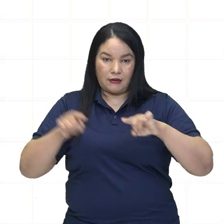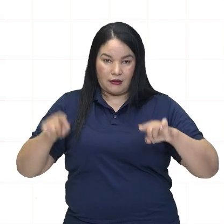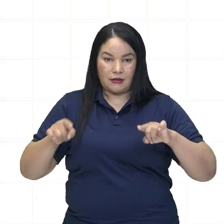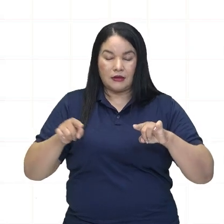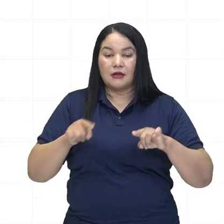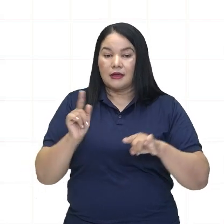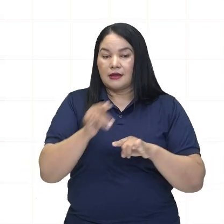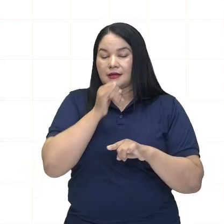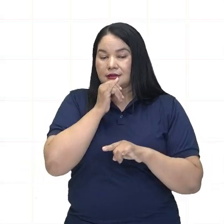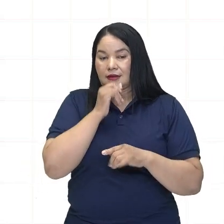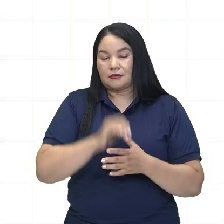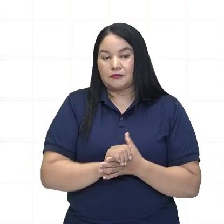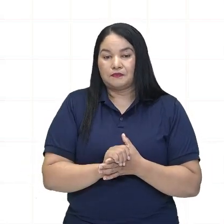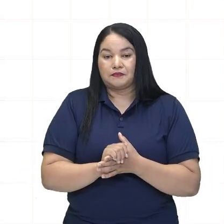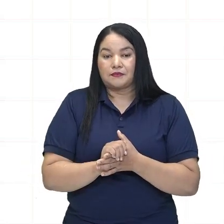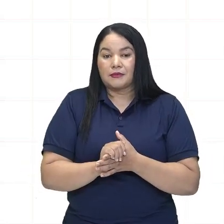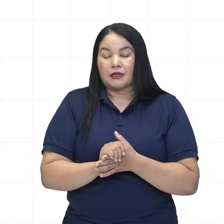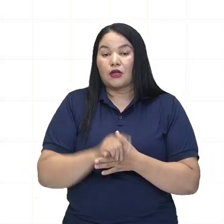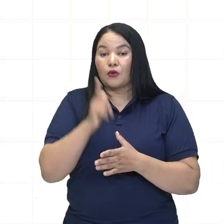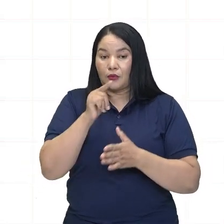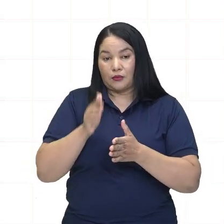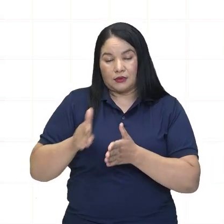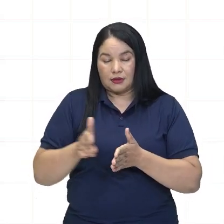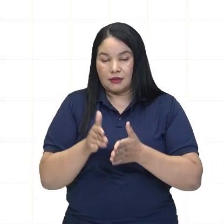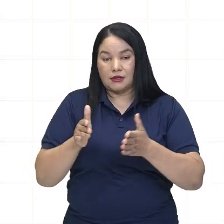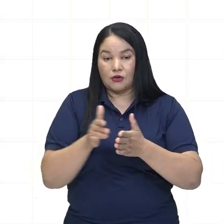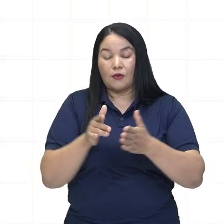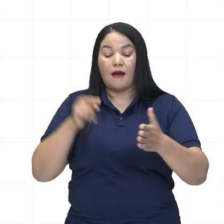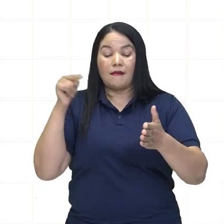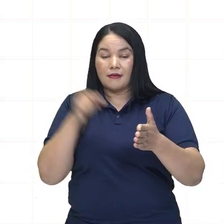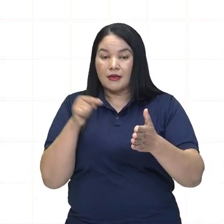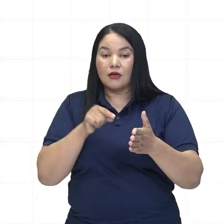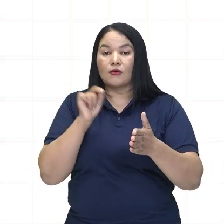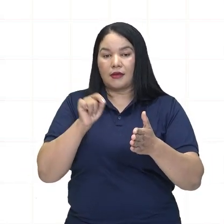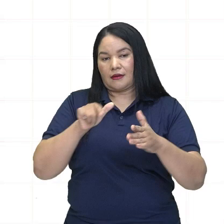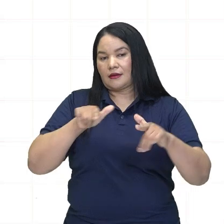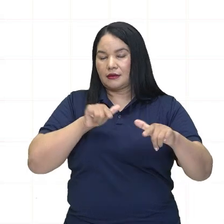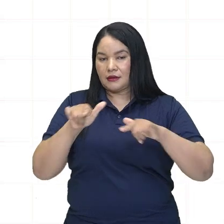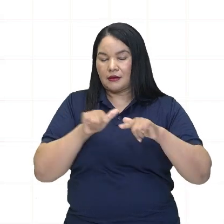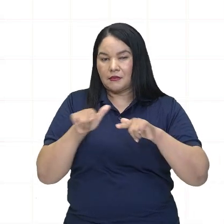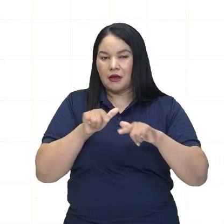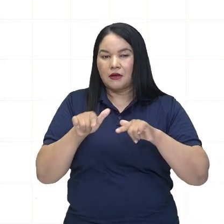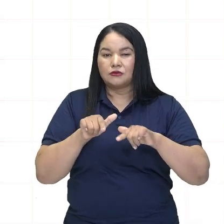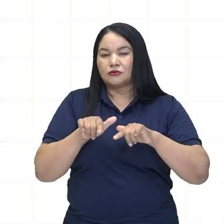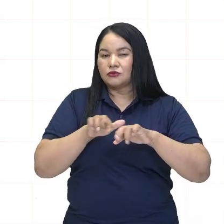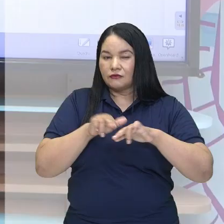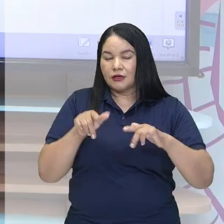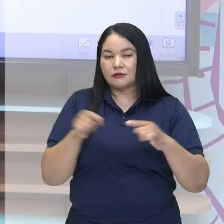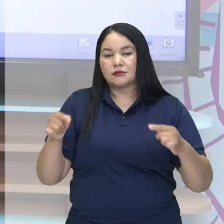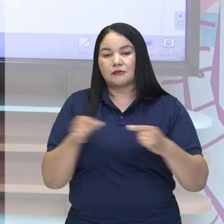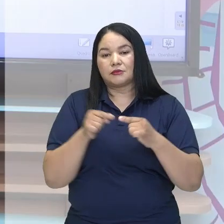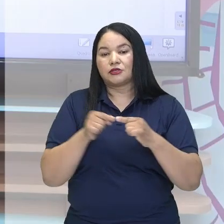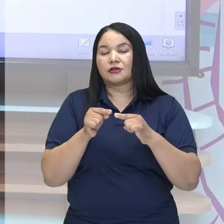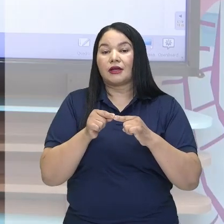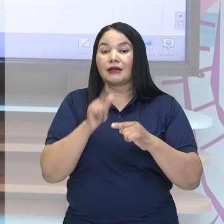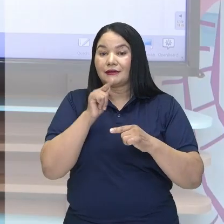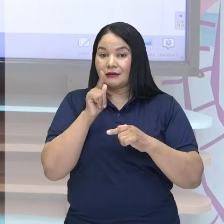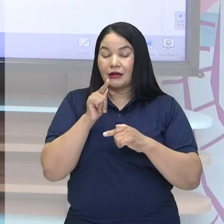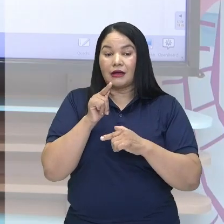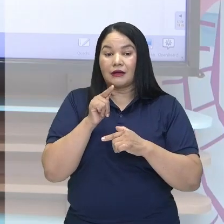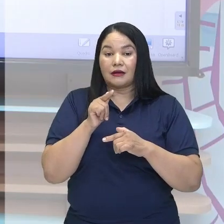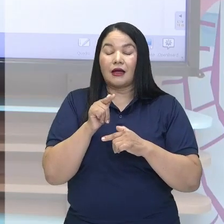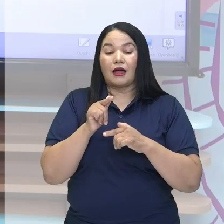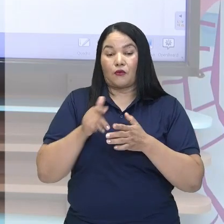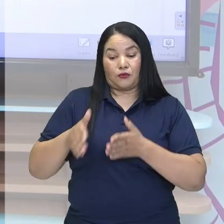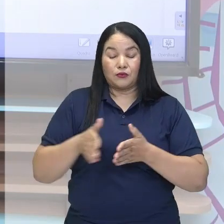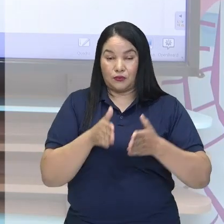esses rios, gente, eles vão servir ali principalmente para a atividade da produção de energia, né, para a